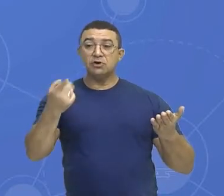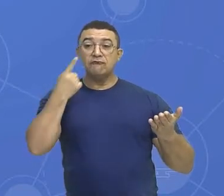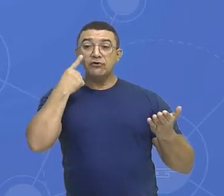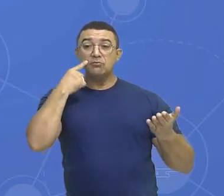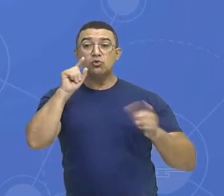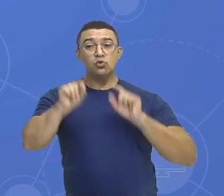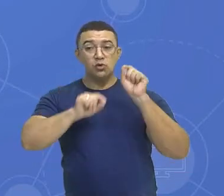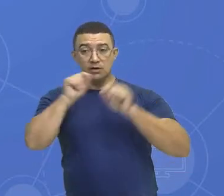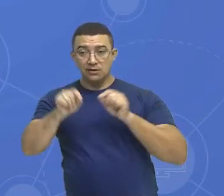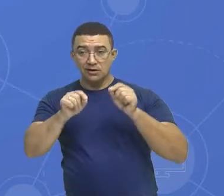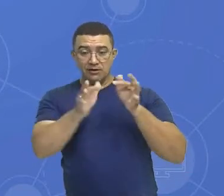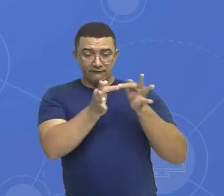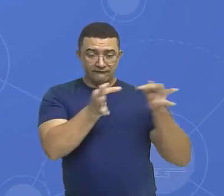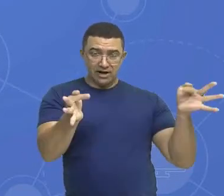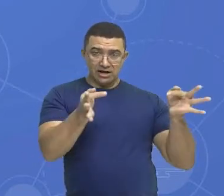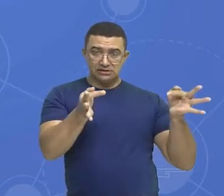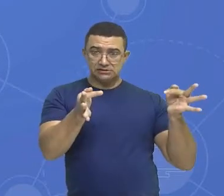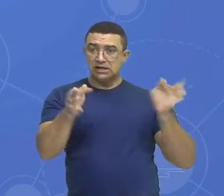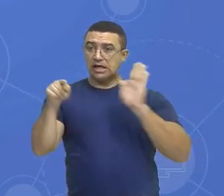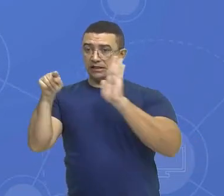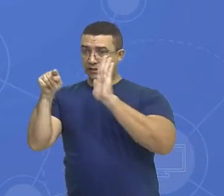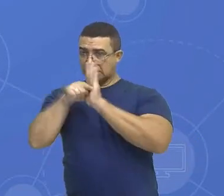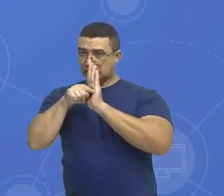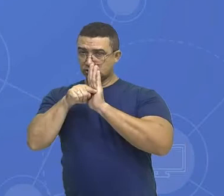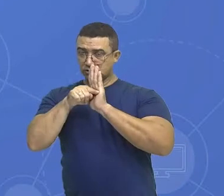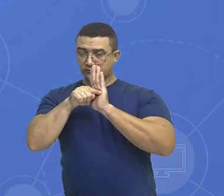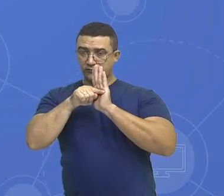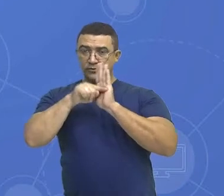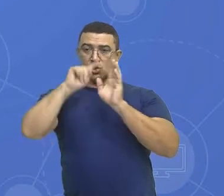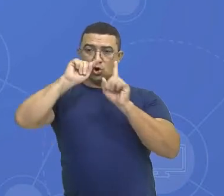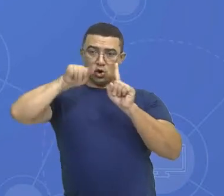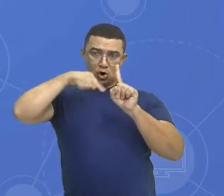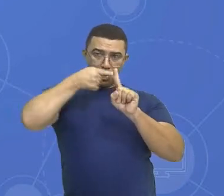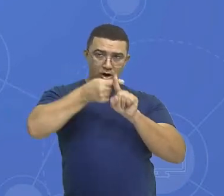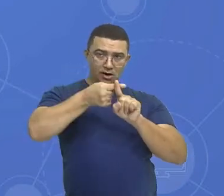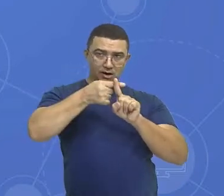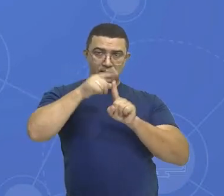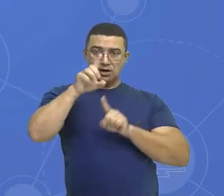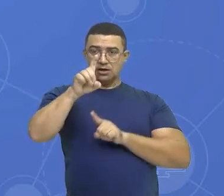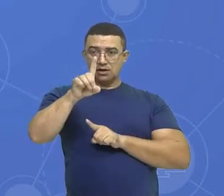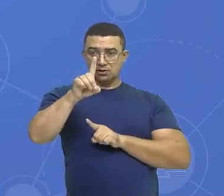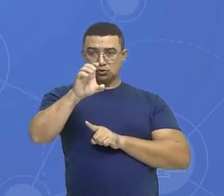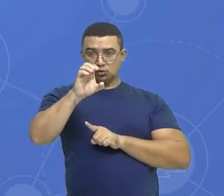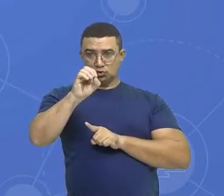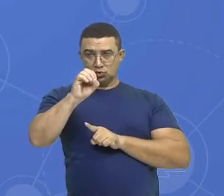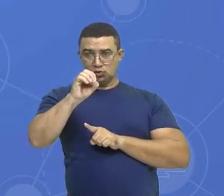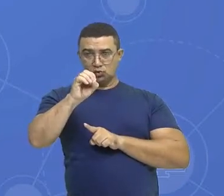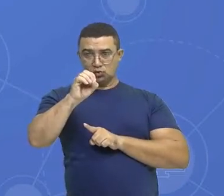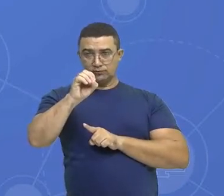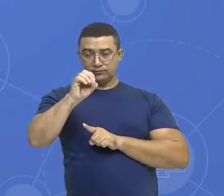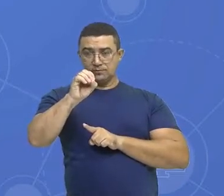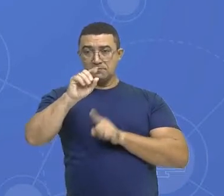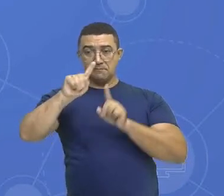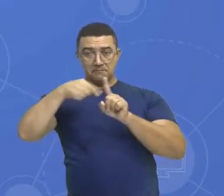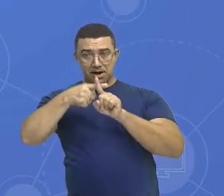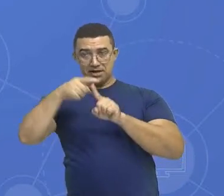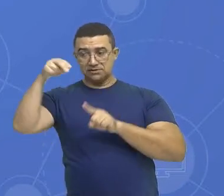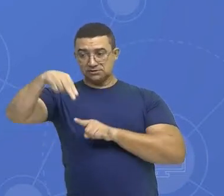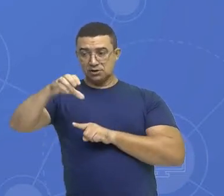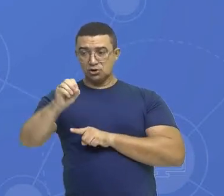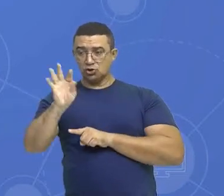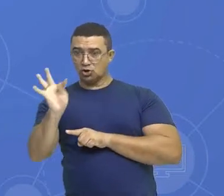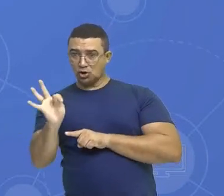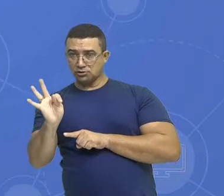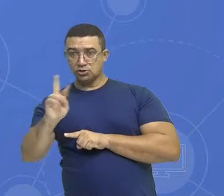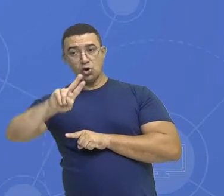Que as formas negativas, então, terão o acréscimo de do mais not, or don't, ou então doesn't, quando o meu